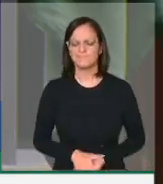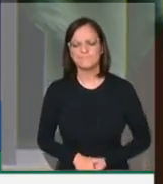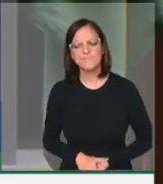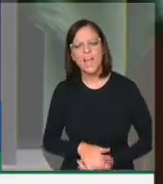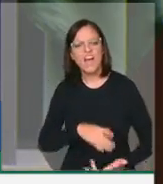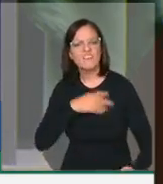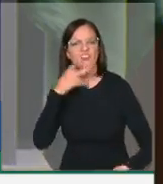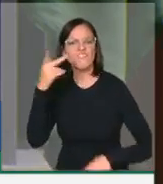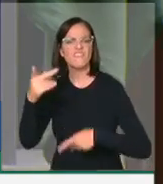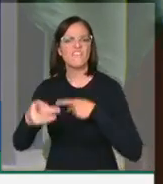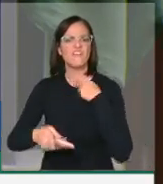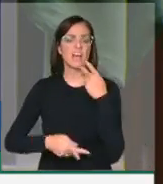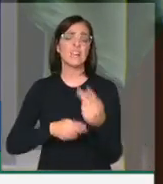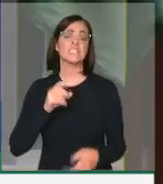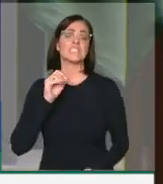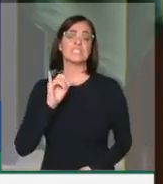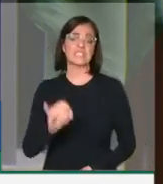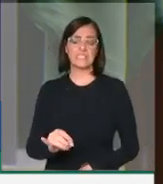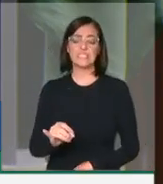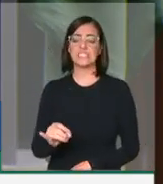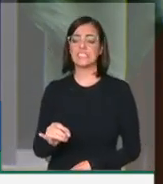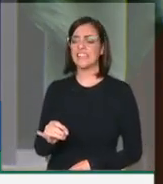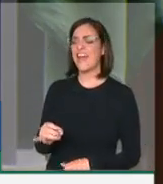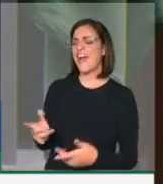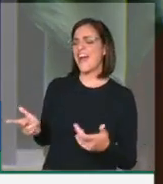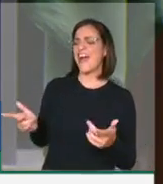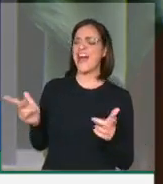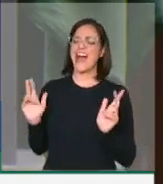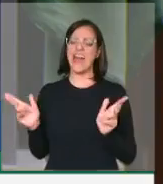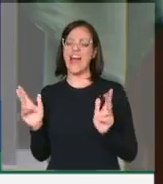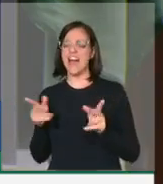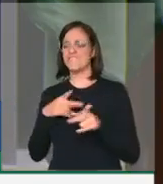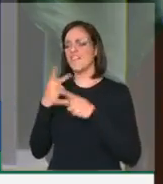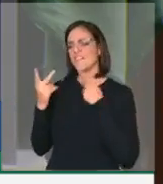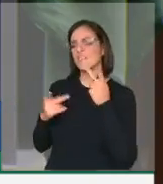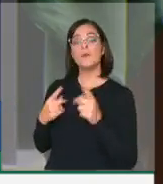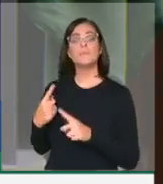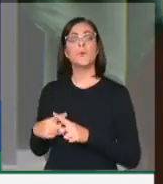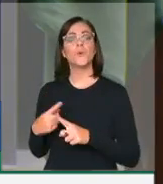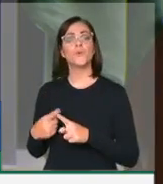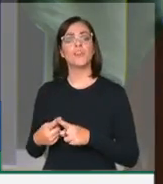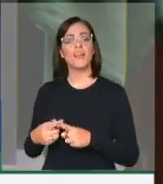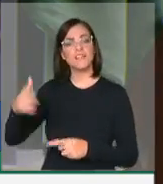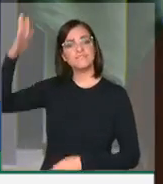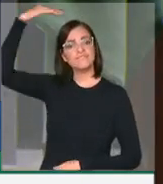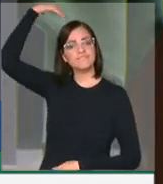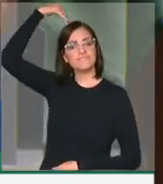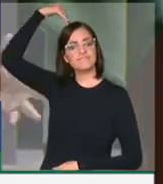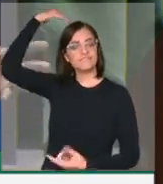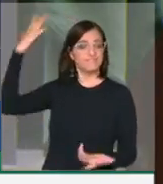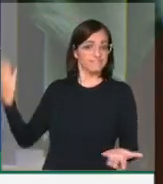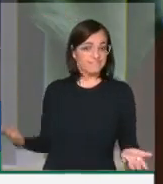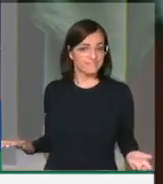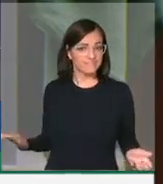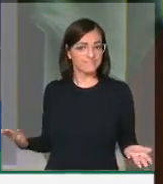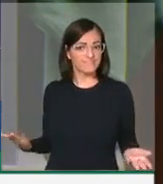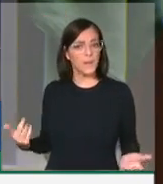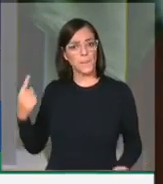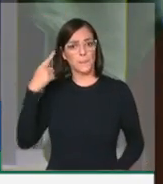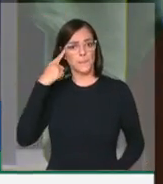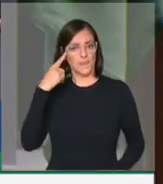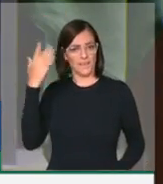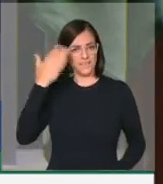fala numa rodinha alguma coisa, é porque expressa na intimidade e pensando que está cobertado pelo